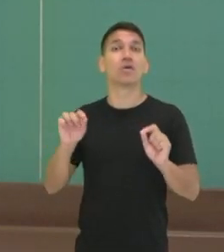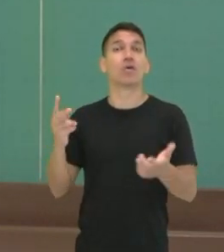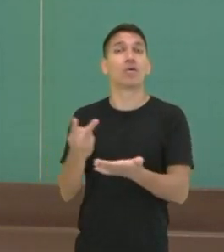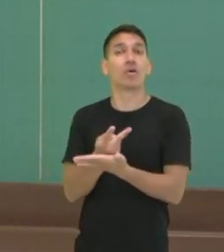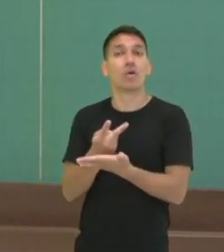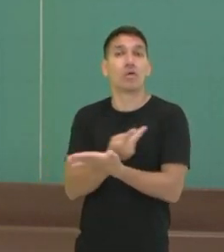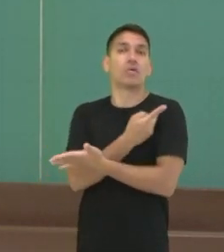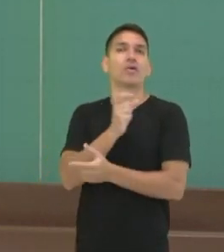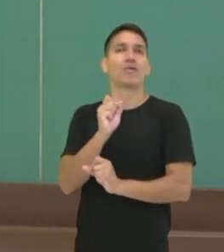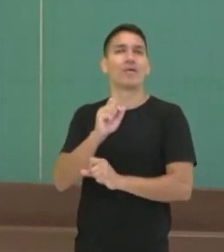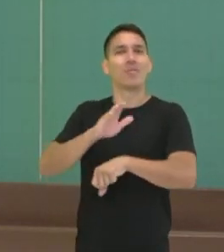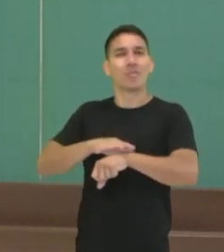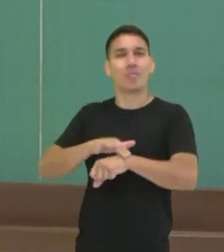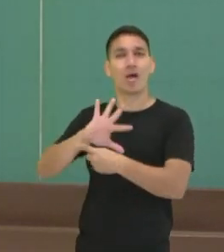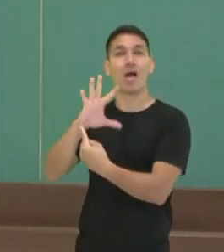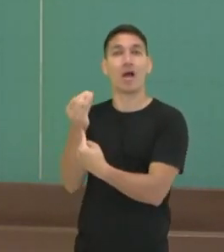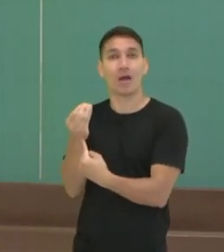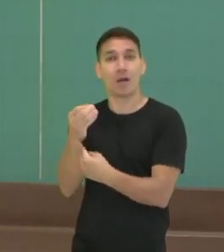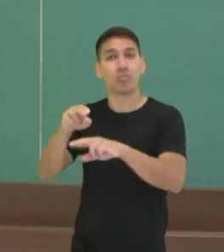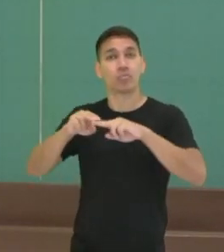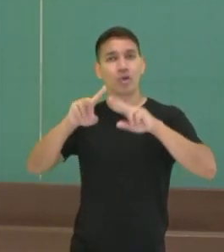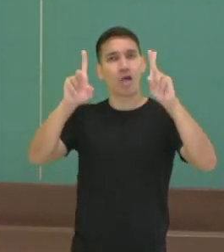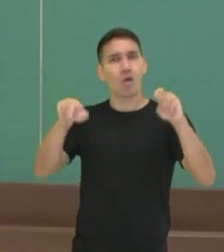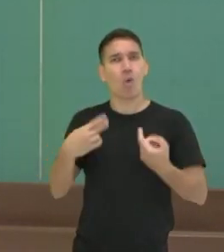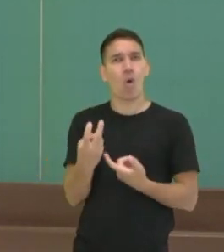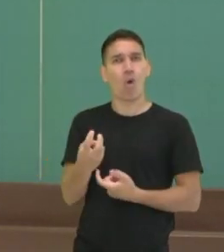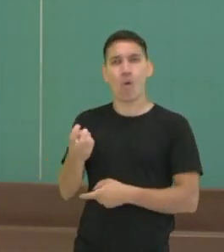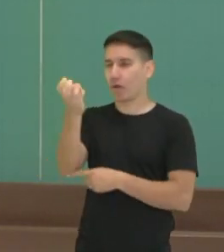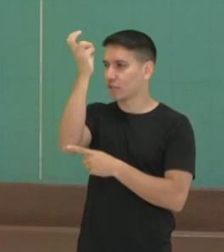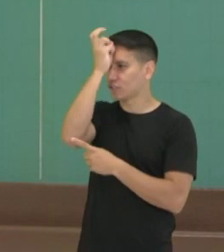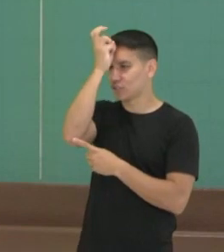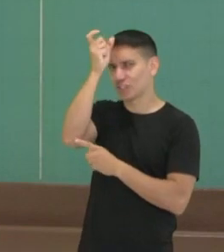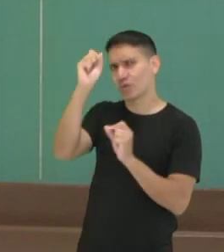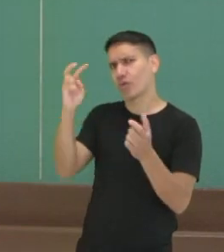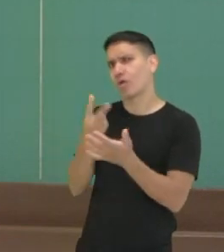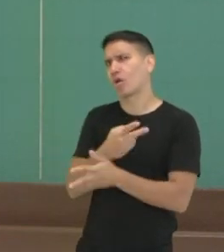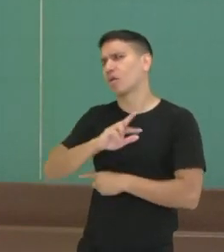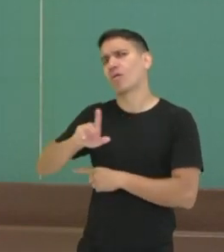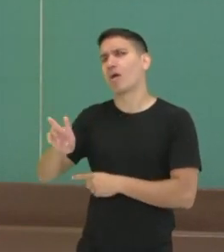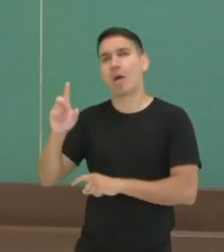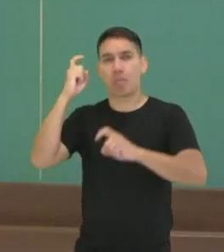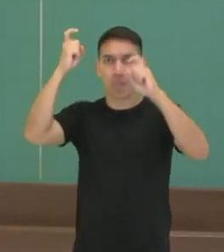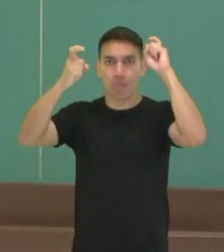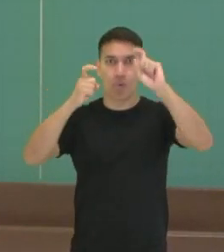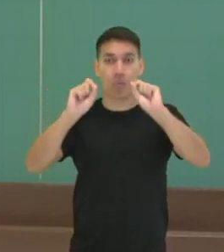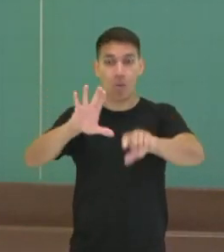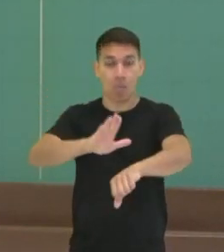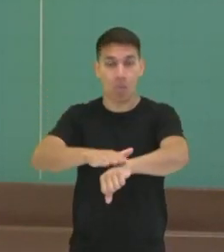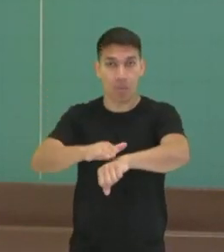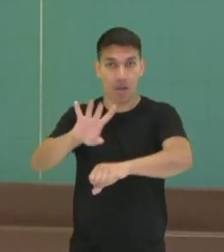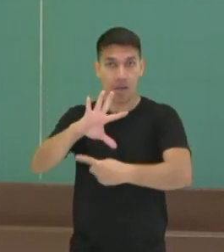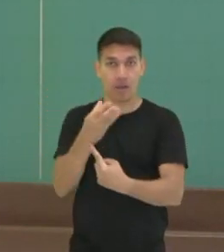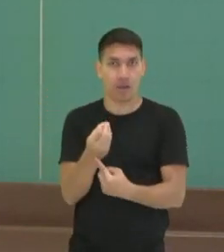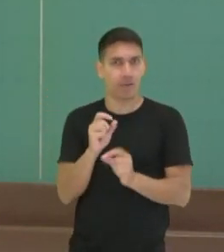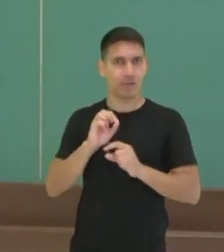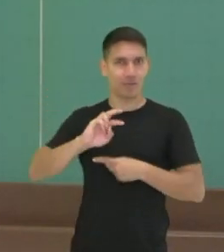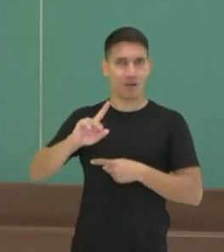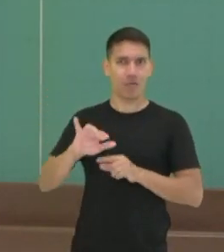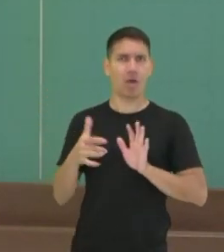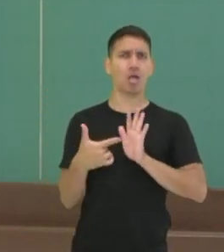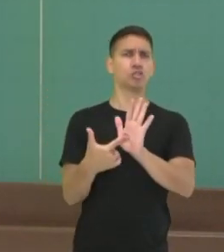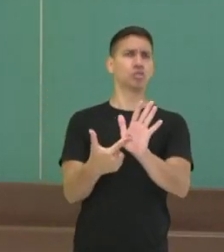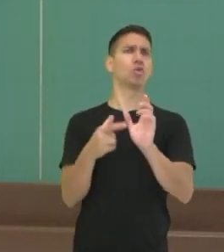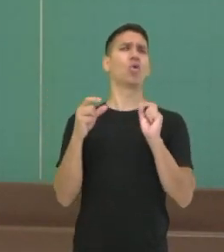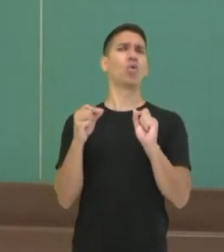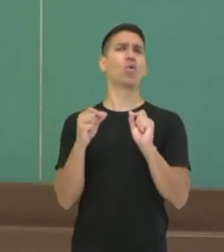arte muito parecida com a egípcia, porque eles não estavam mais preocupados, nesse momento da arte, eles não estavam preocupados com uma aparência